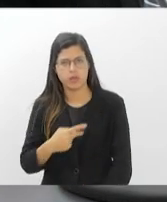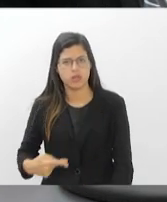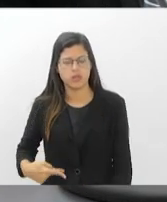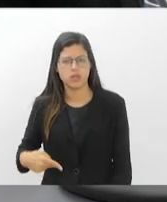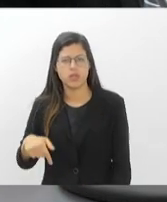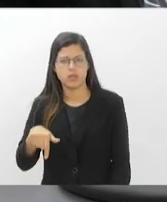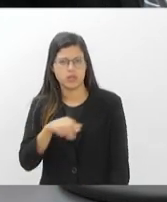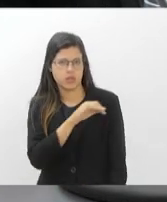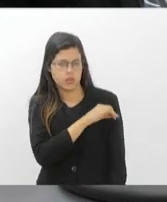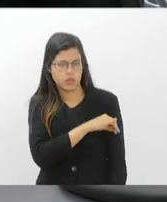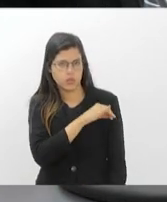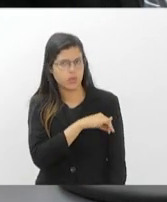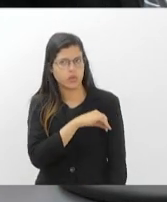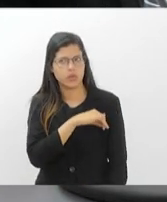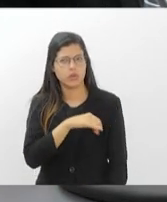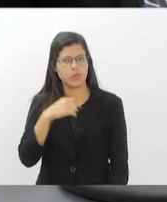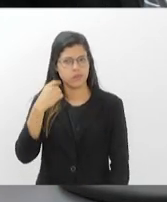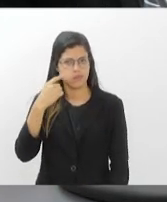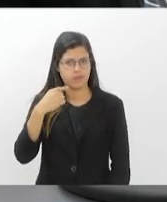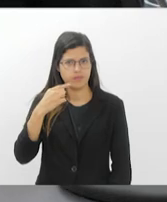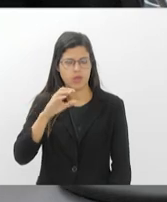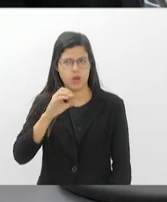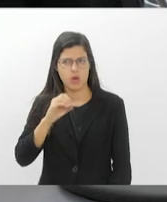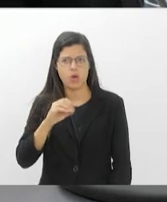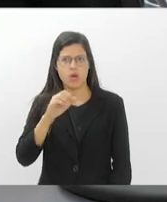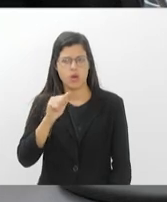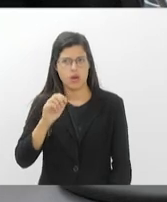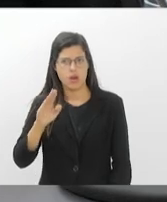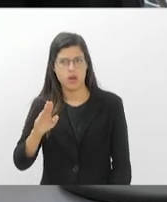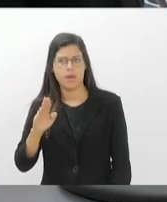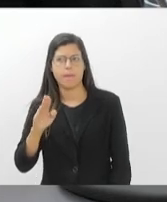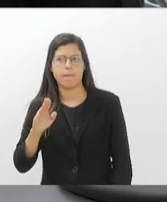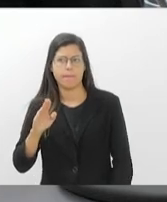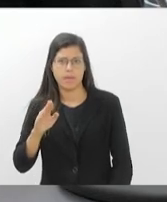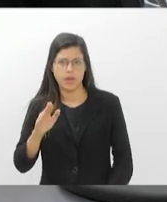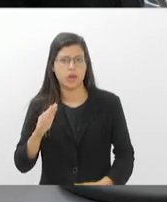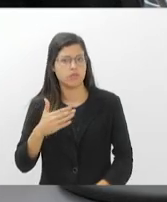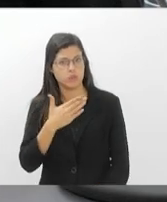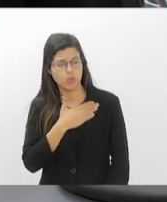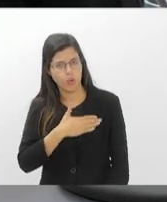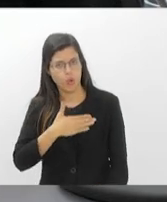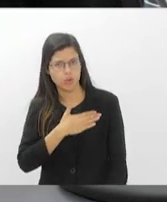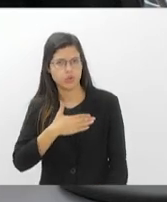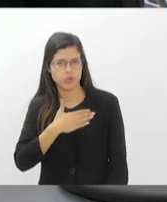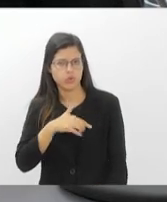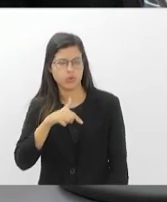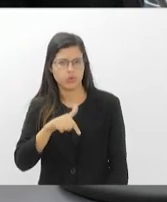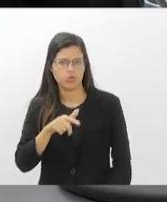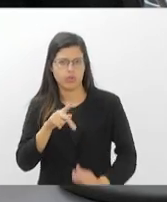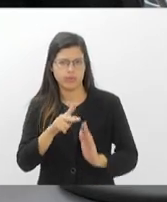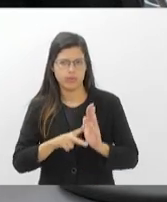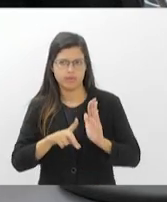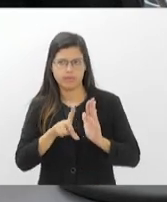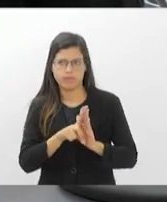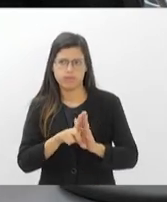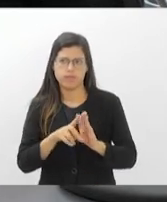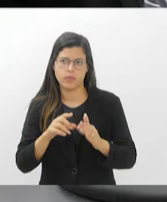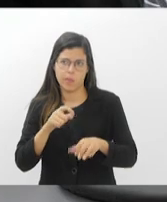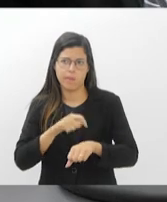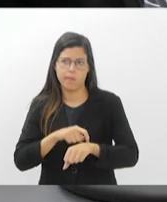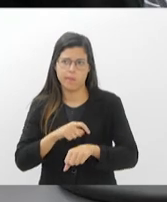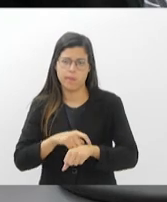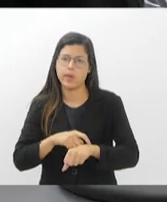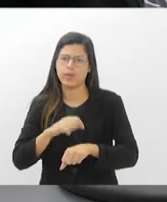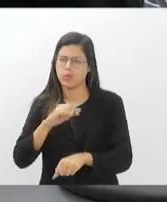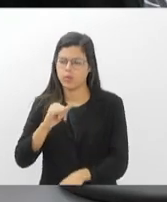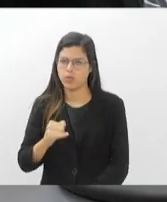a advocacia, a Ordem dos Advogados do Brasil, é entusiasta do projeto. Então, é um momento oportuno, com a vista de